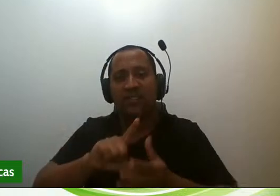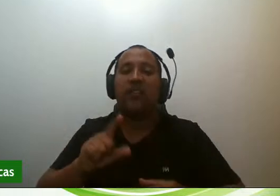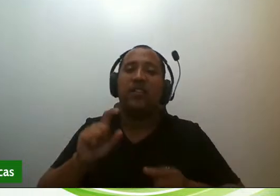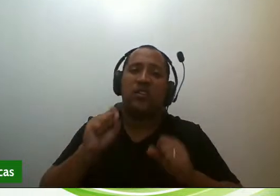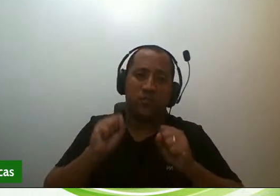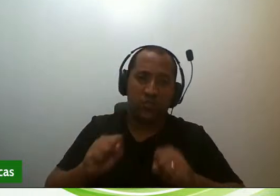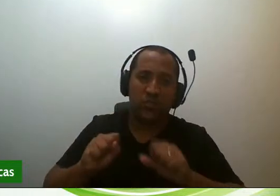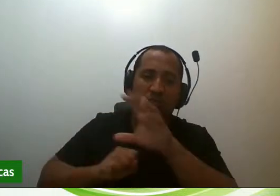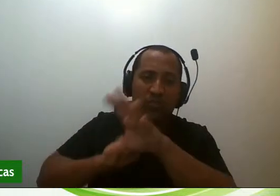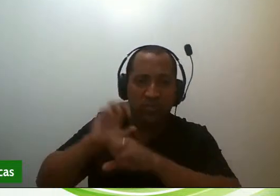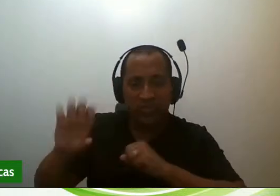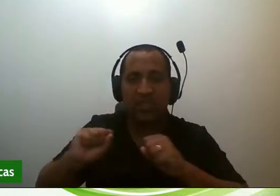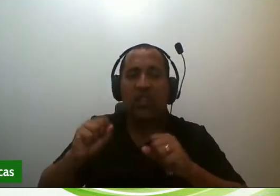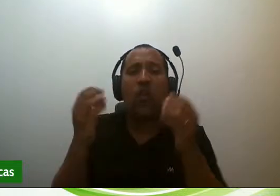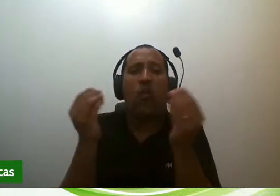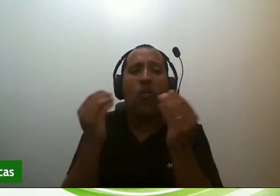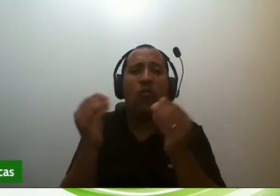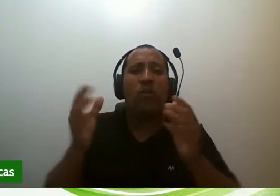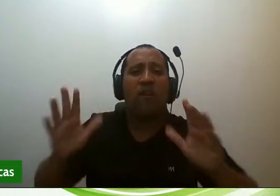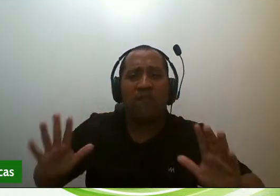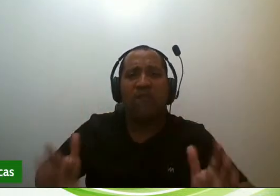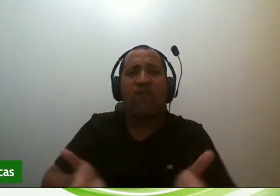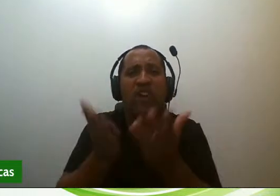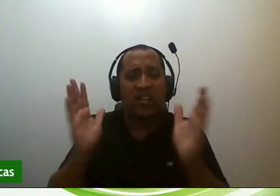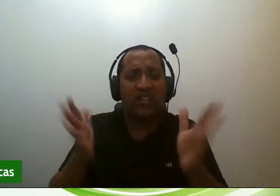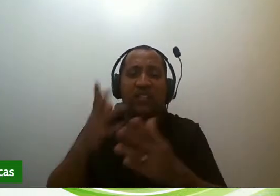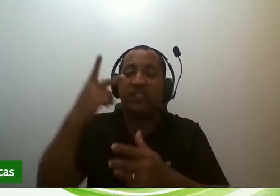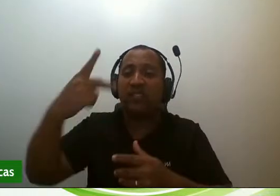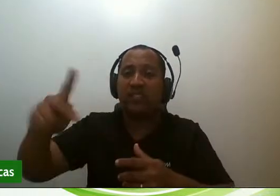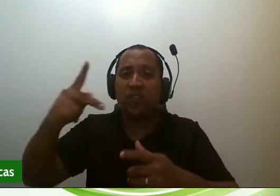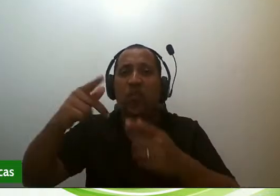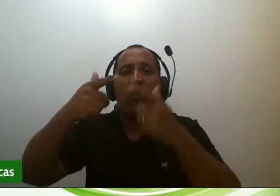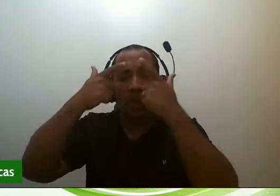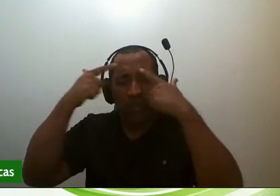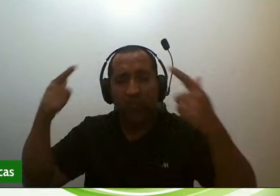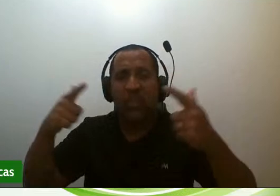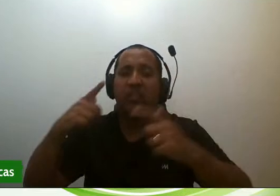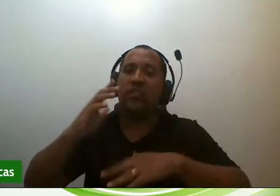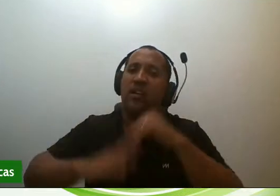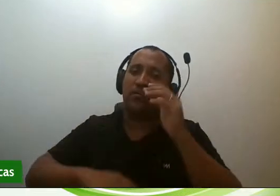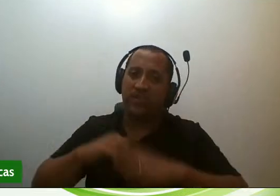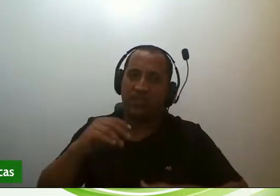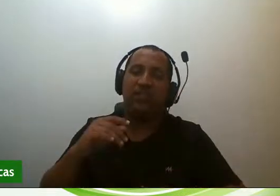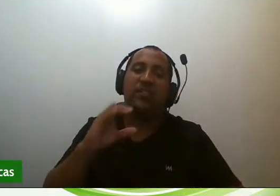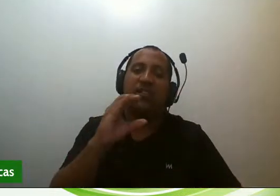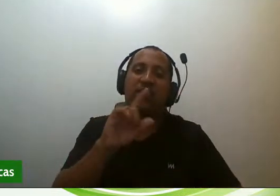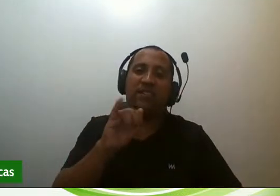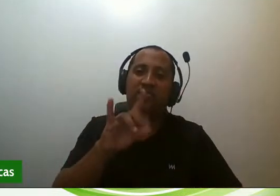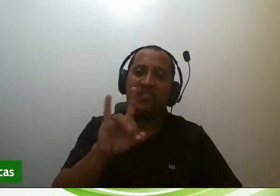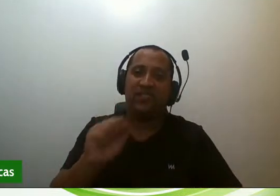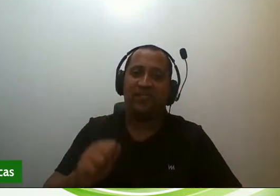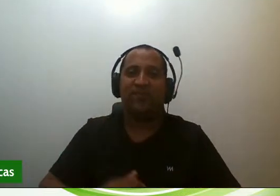a forma de valorizar seus saberes e talentos? Essa é a pergunta da dona Cláudia.